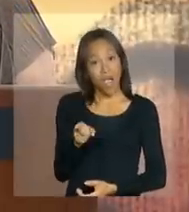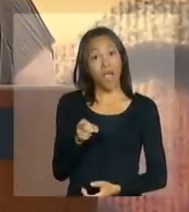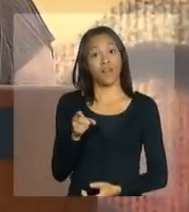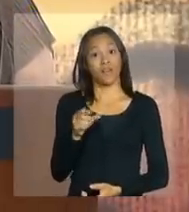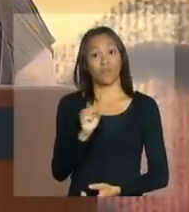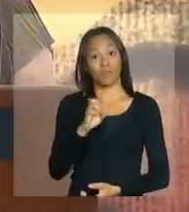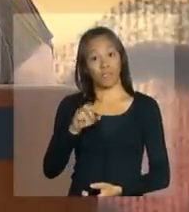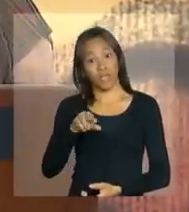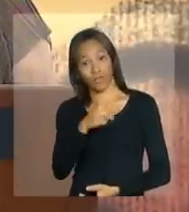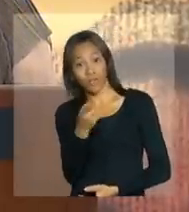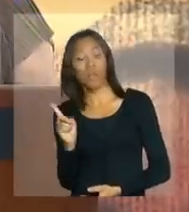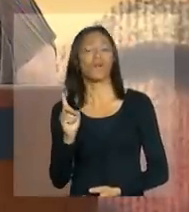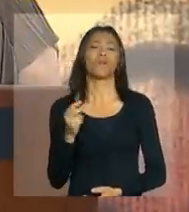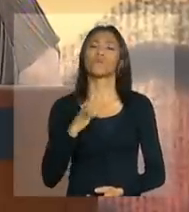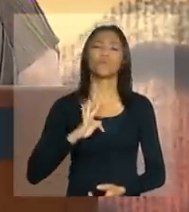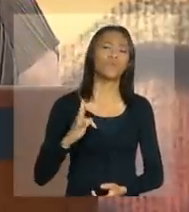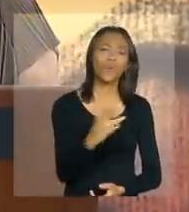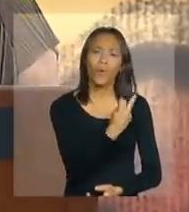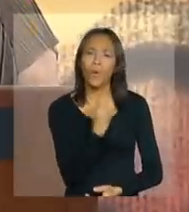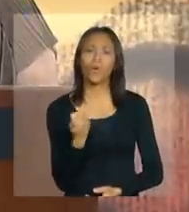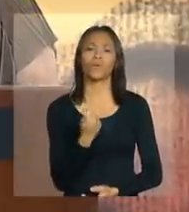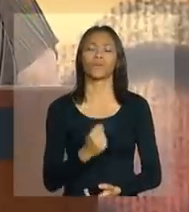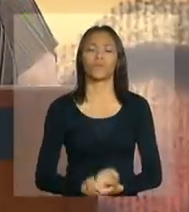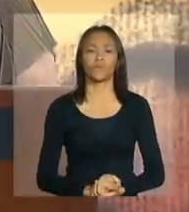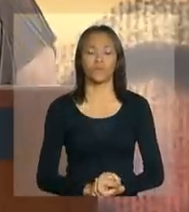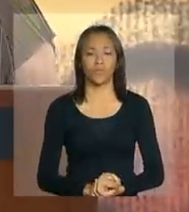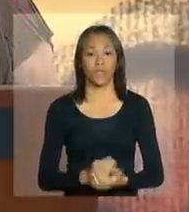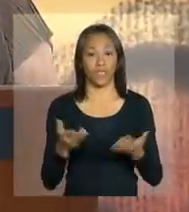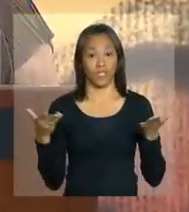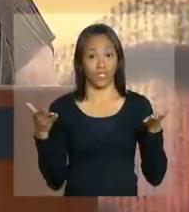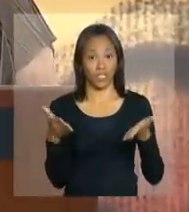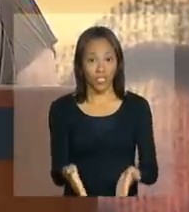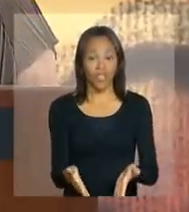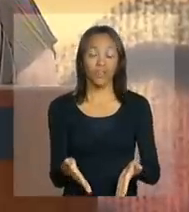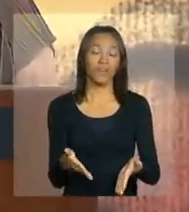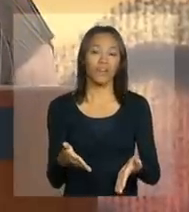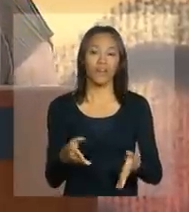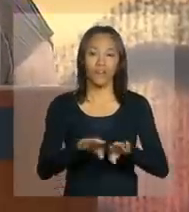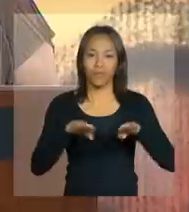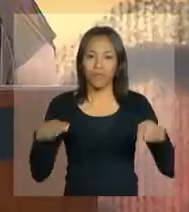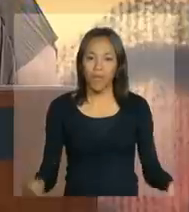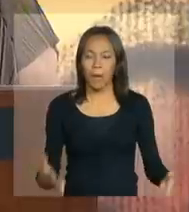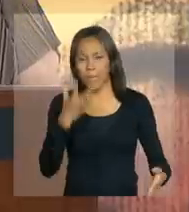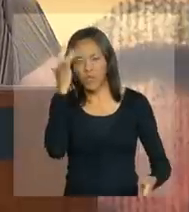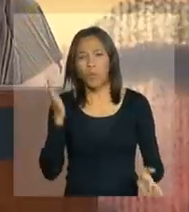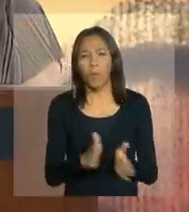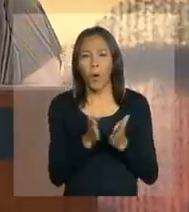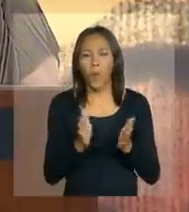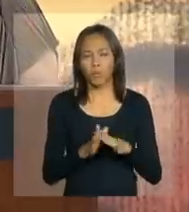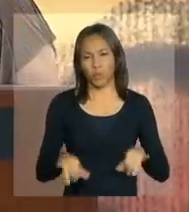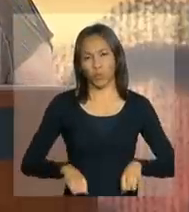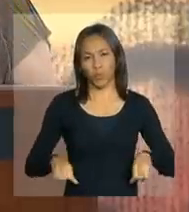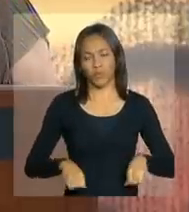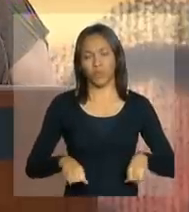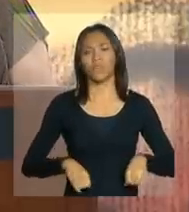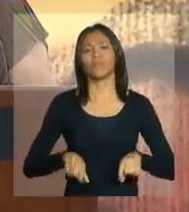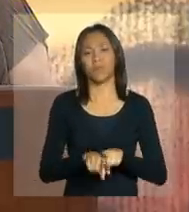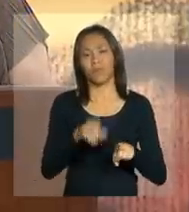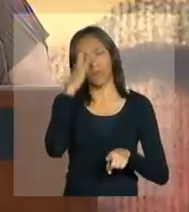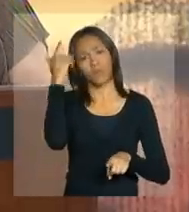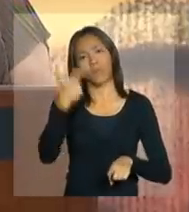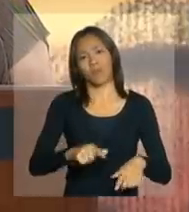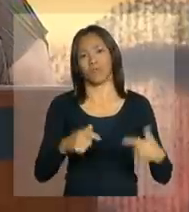cartão com todos os significados do momento que chega na mesa do pobre daquele mais sofrido e daqueles mais